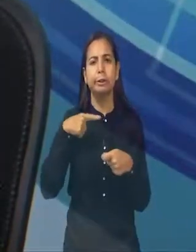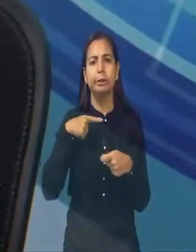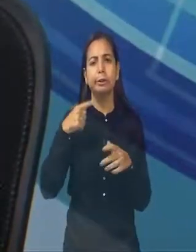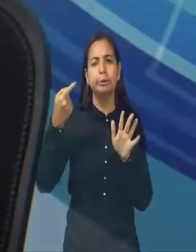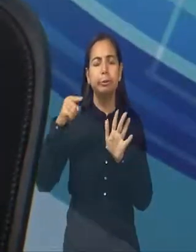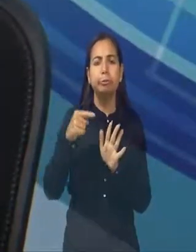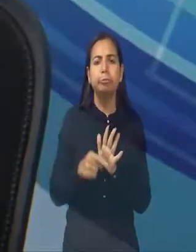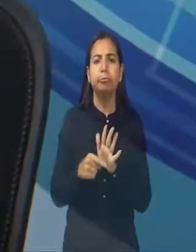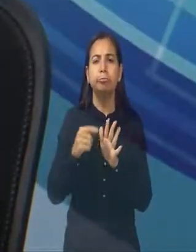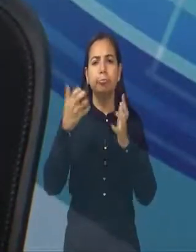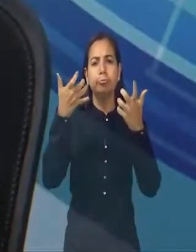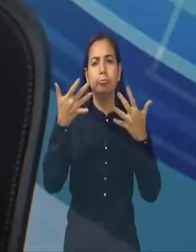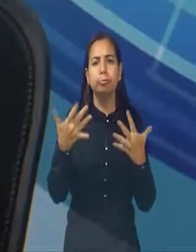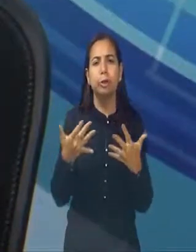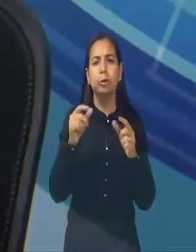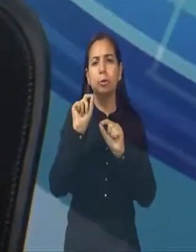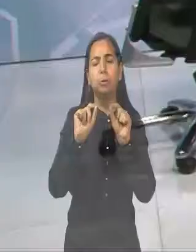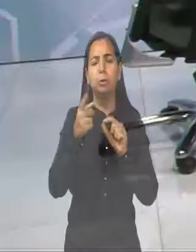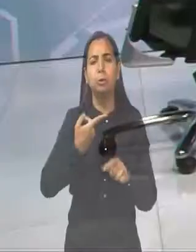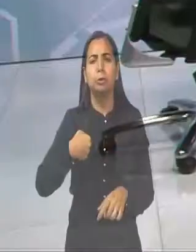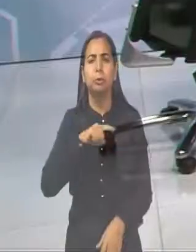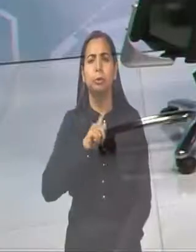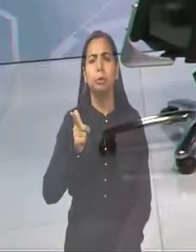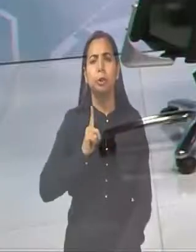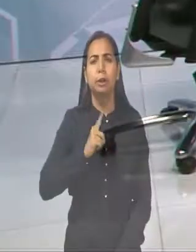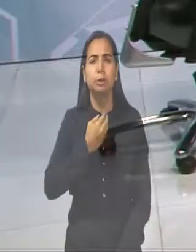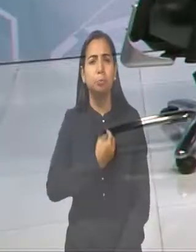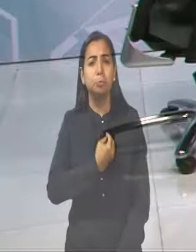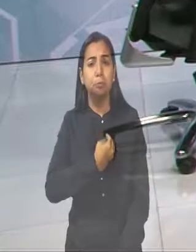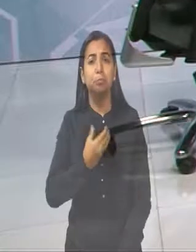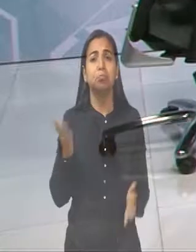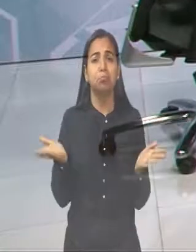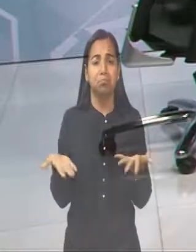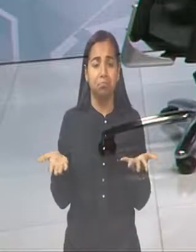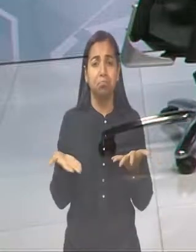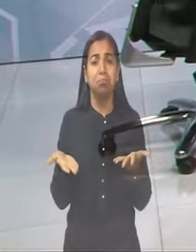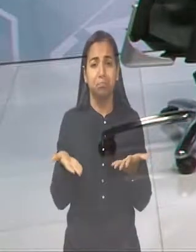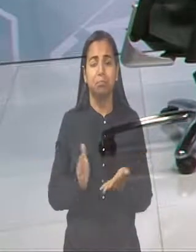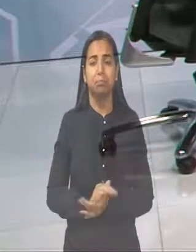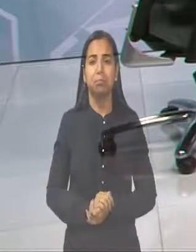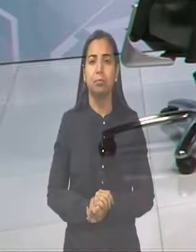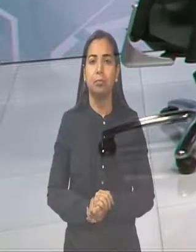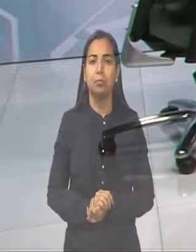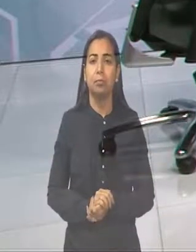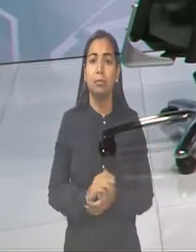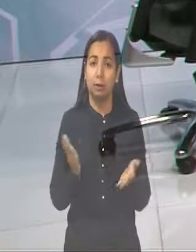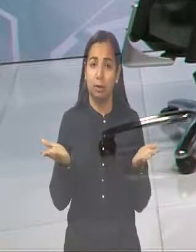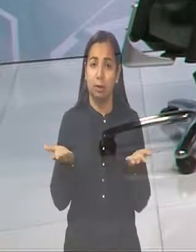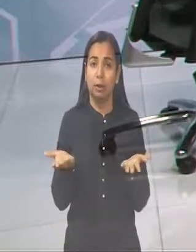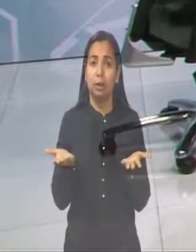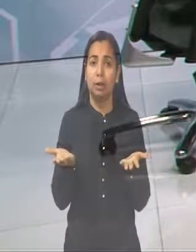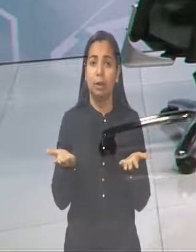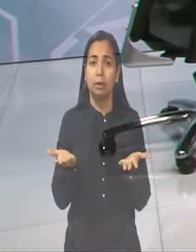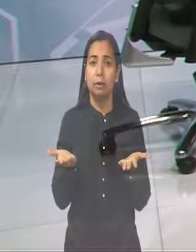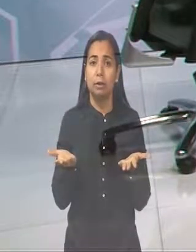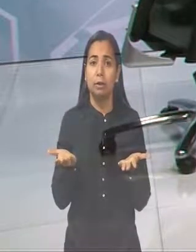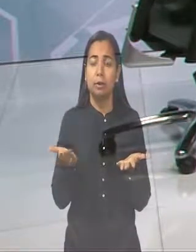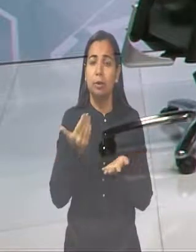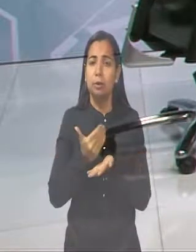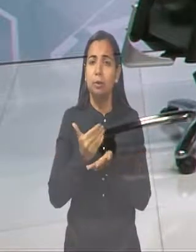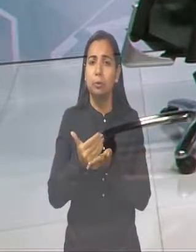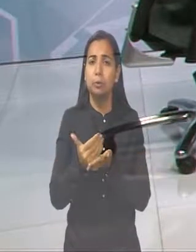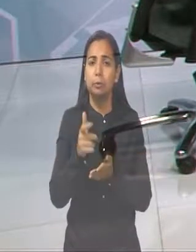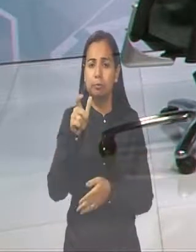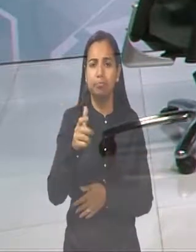dessa realidade que nós estamos vivenciando agora. E vou inverter agora, vou começar lá